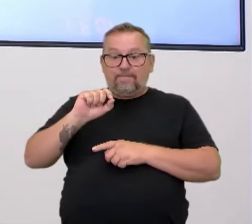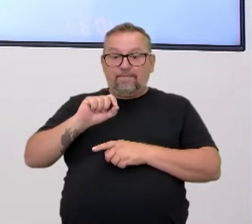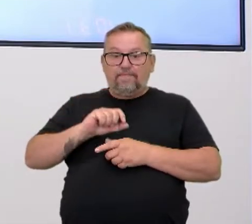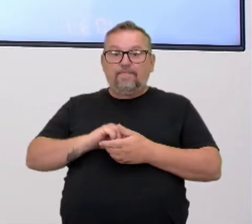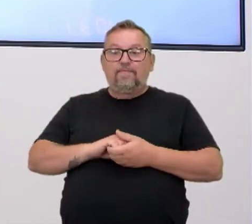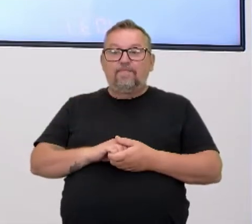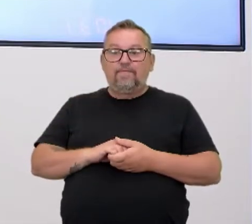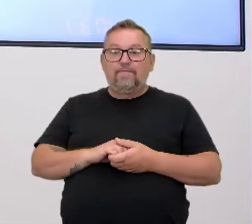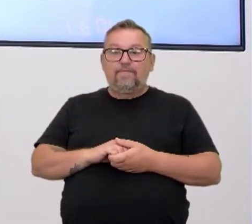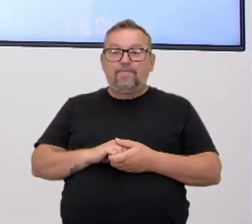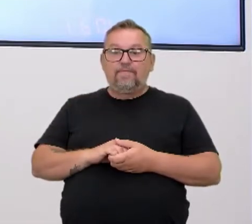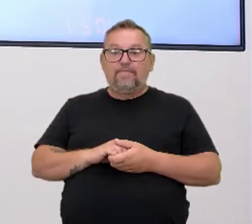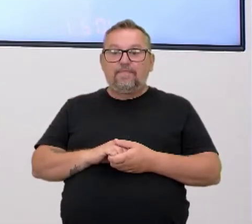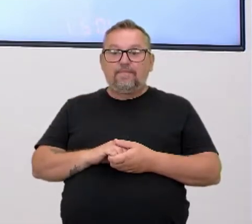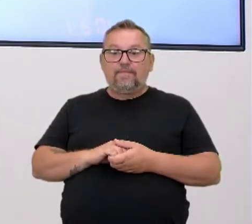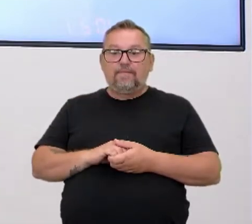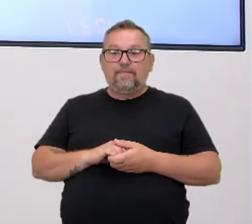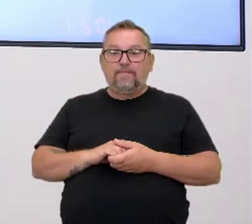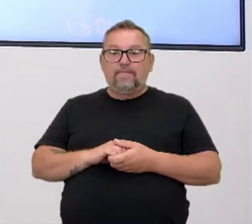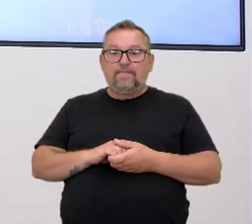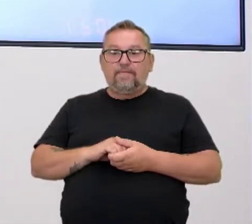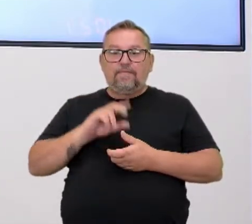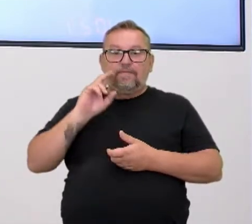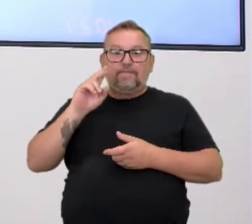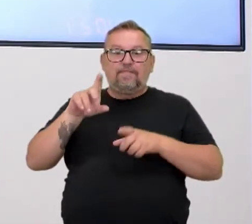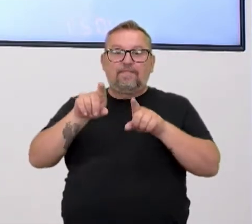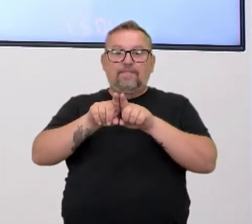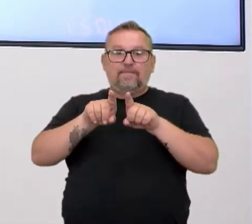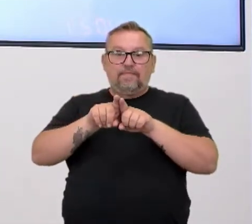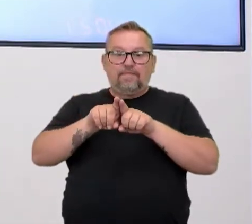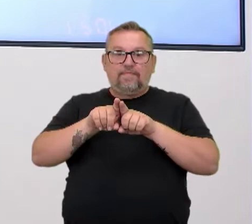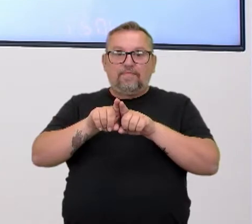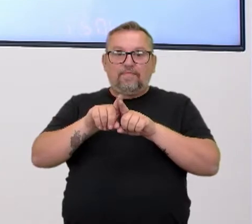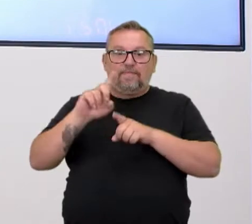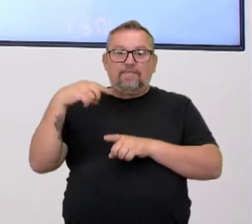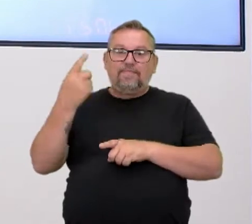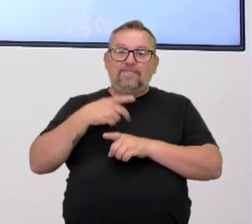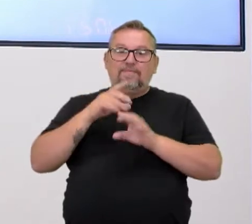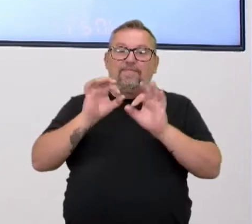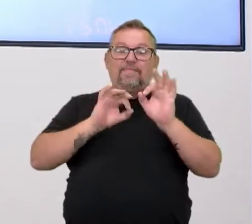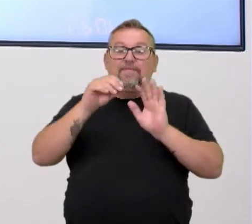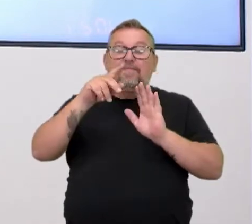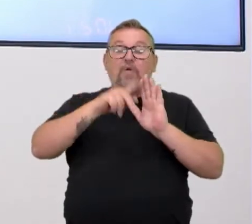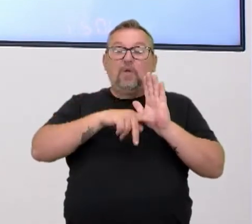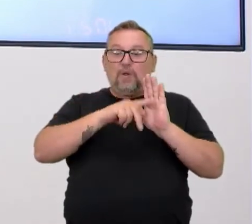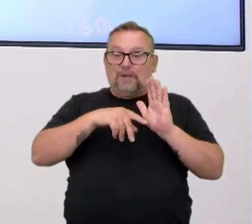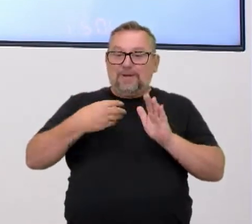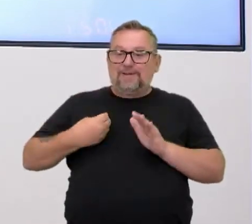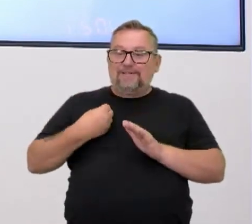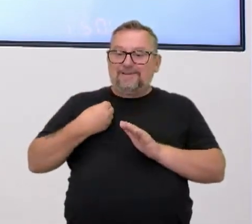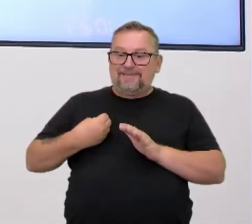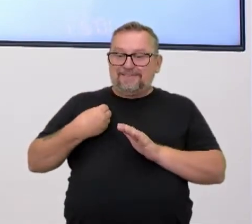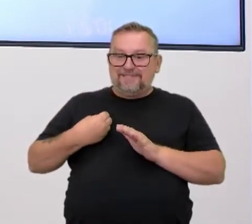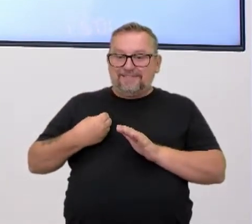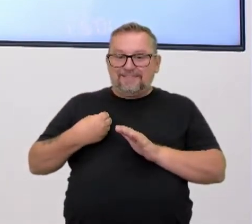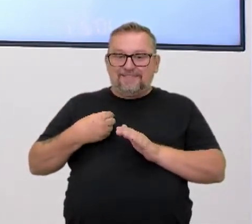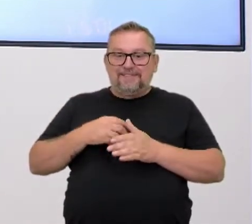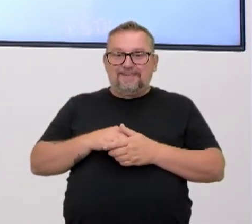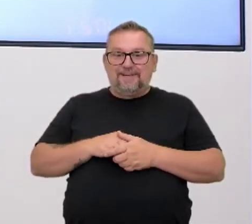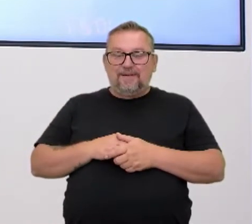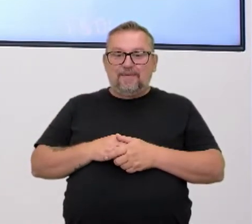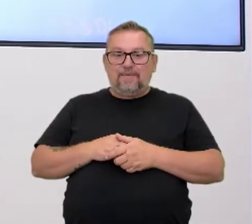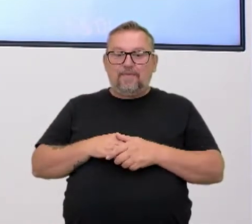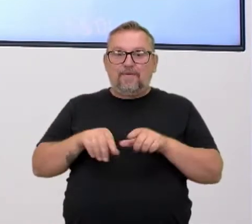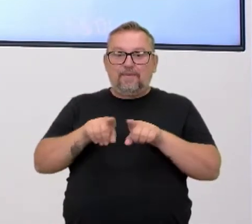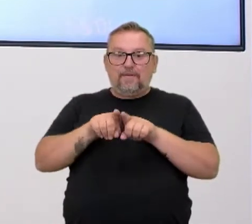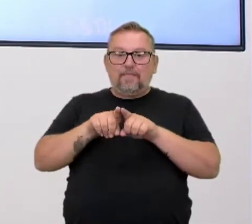era desejo. A gente viu o nosso projeto de vida, como concretizar um projeto de vida. Pode ser uma